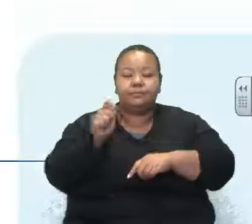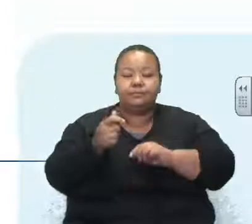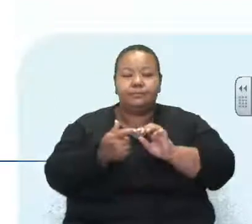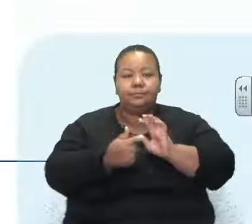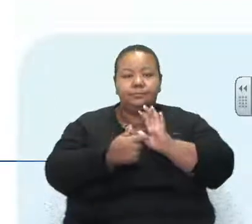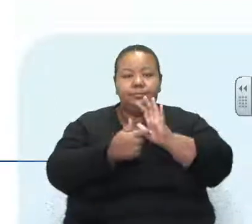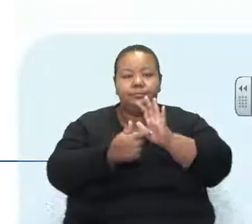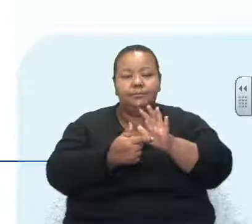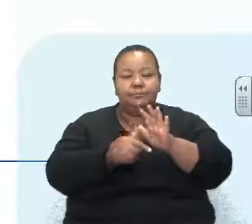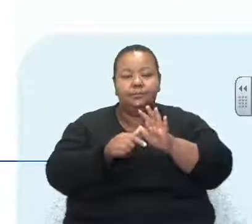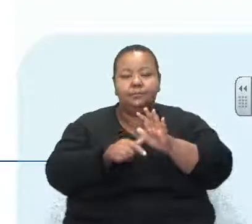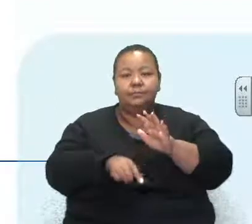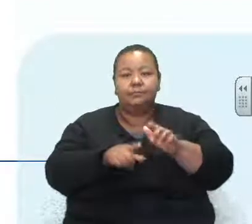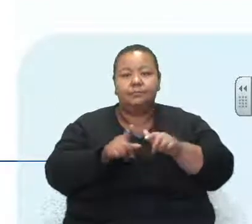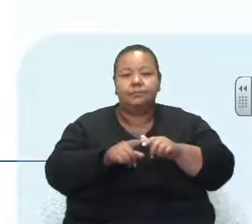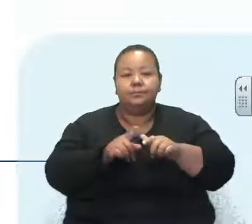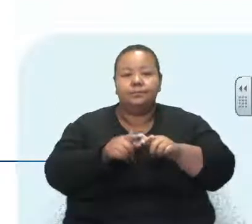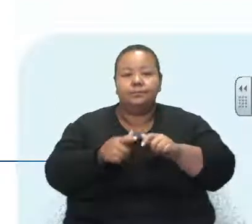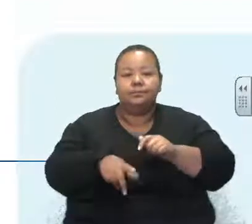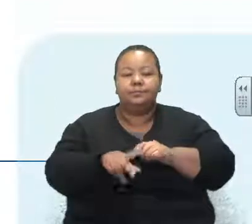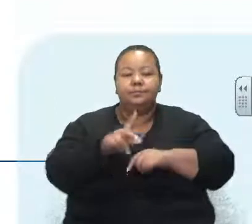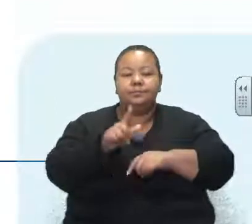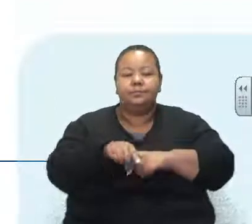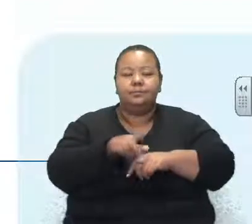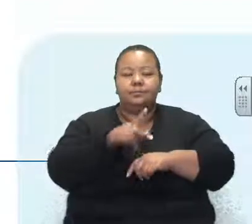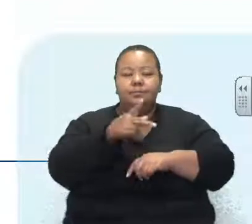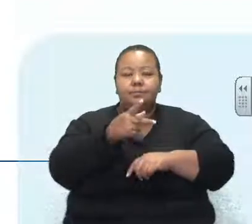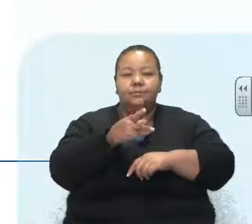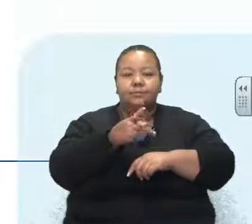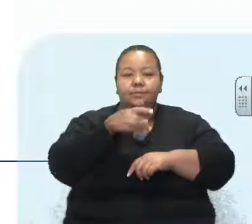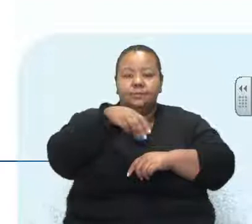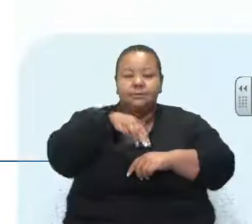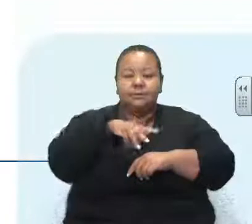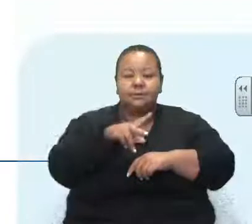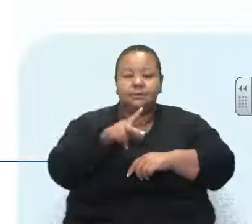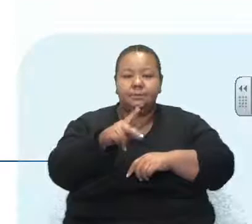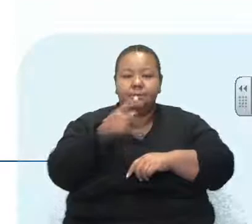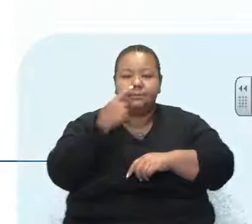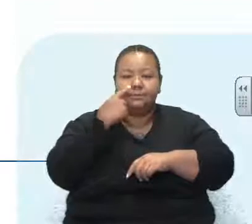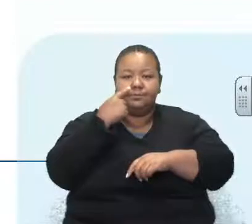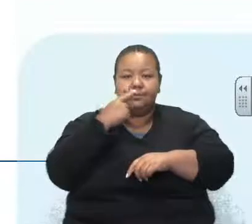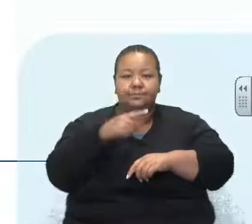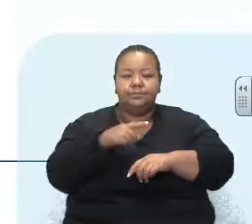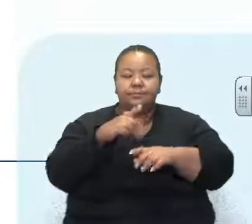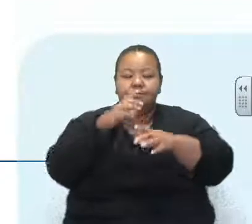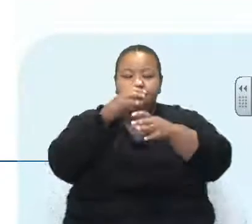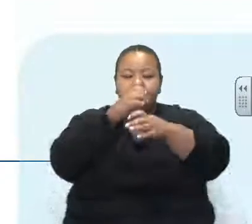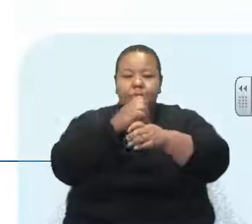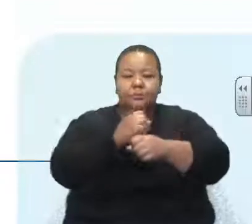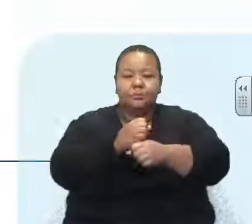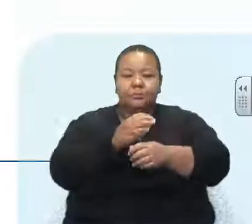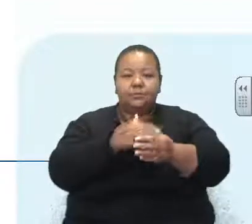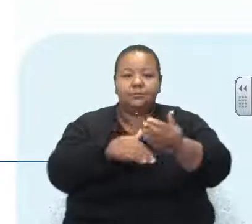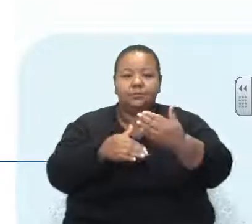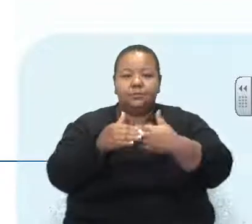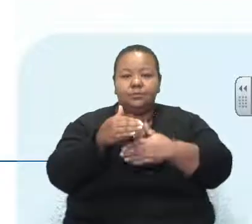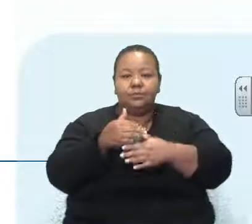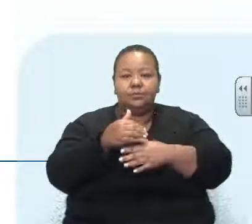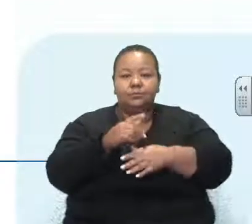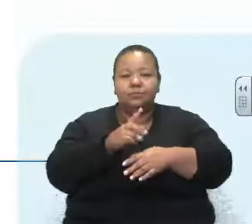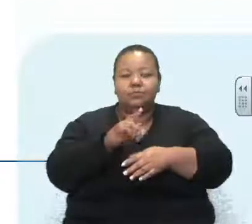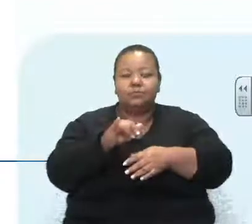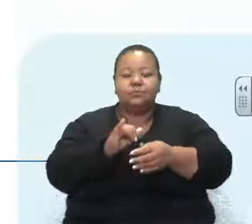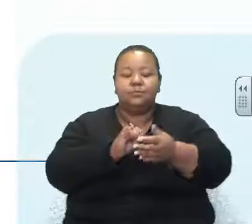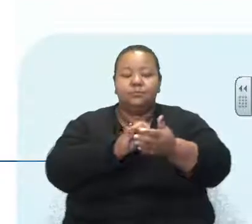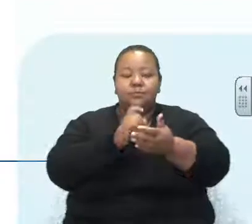apresentado. Período médio de pagamento. Ela vai ter que pegar, somar todas as duplicatas a